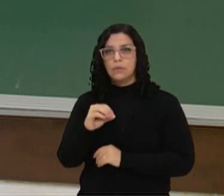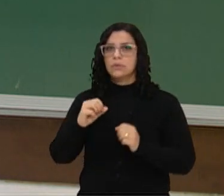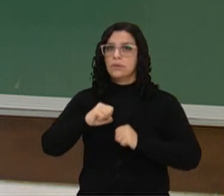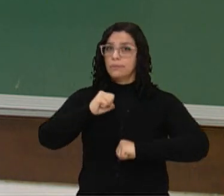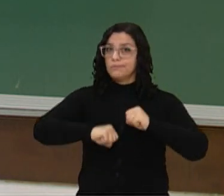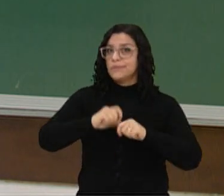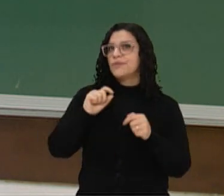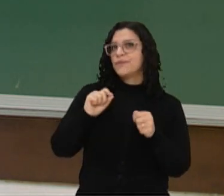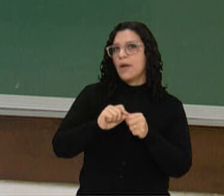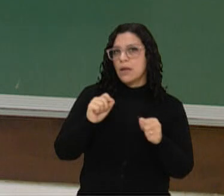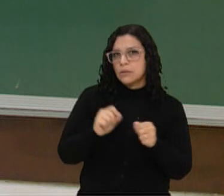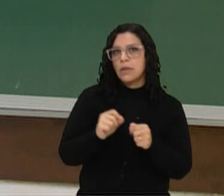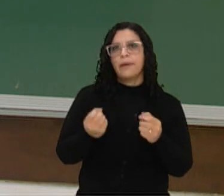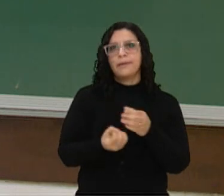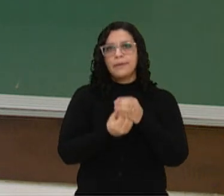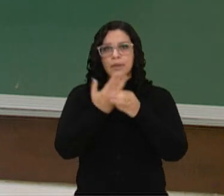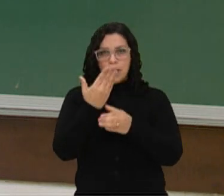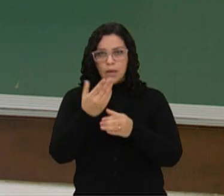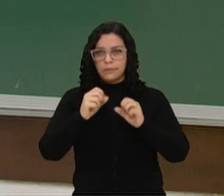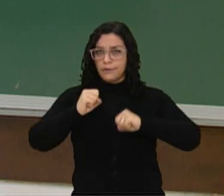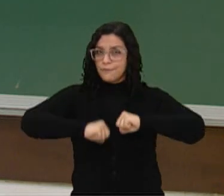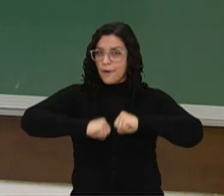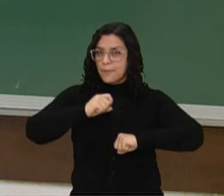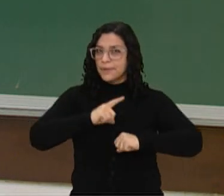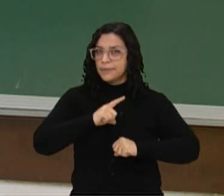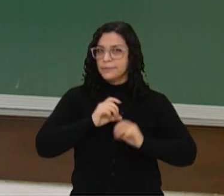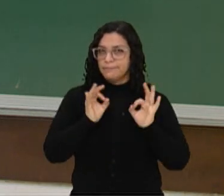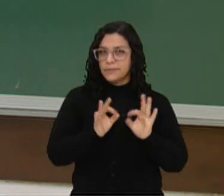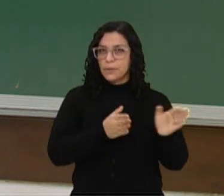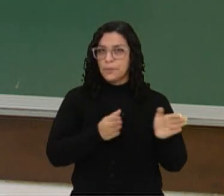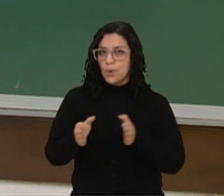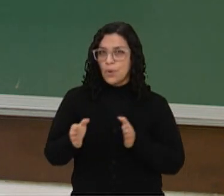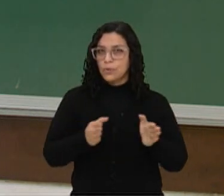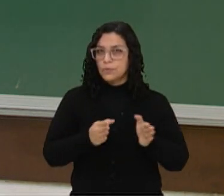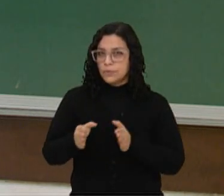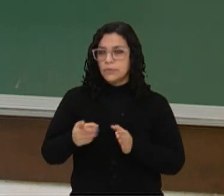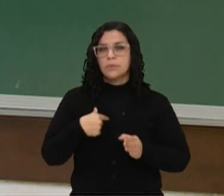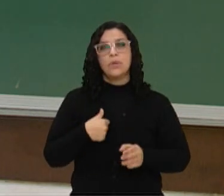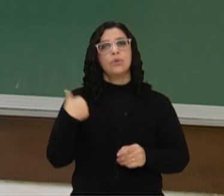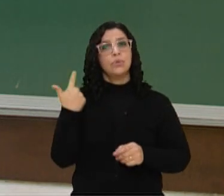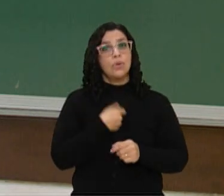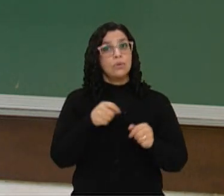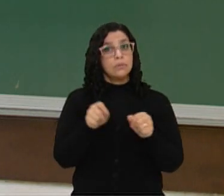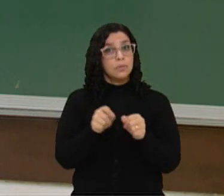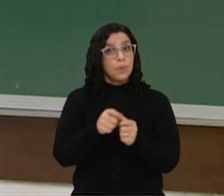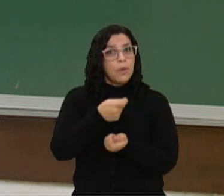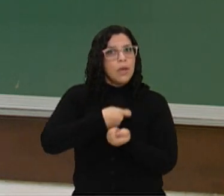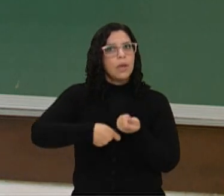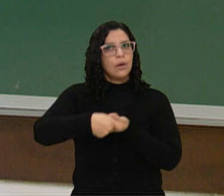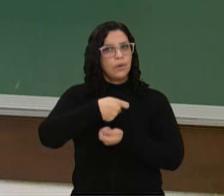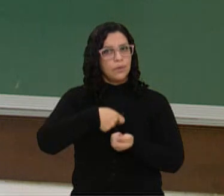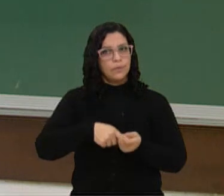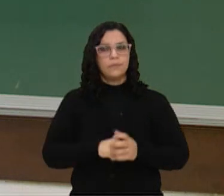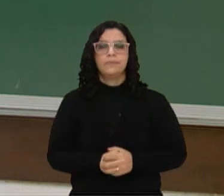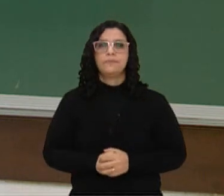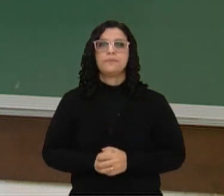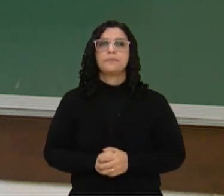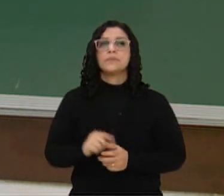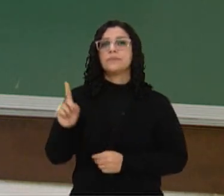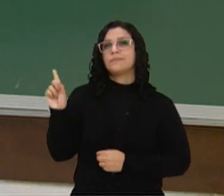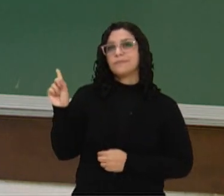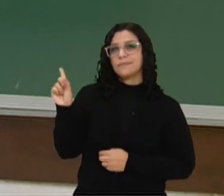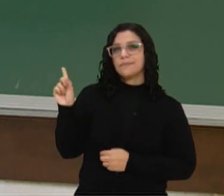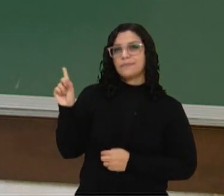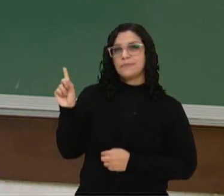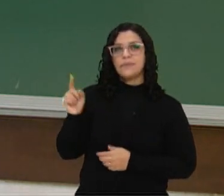produzir, fazer, elaborar, fabricar, certo? Dentro dessa ideia de atividades econômicas. E aí a imagem